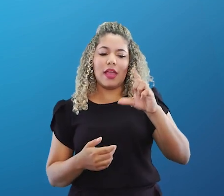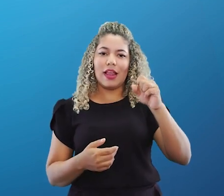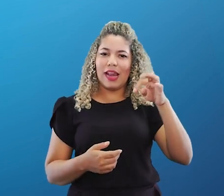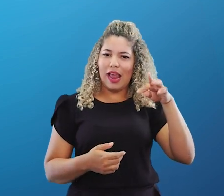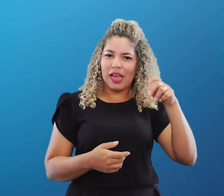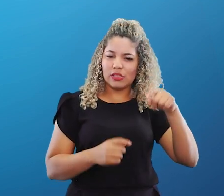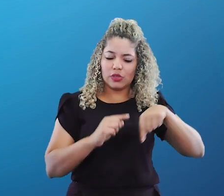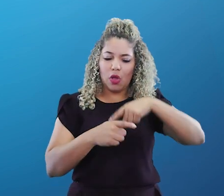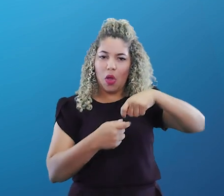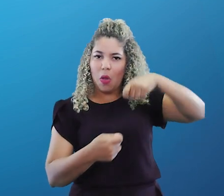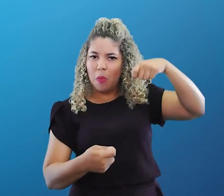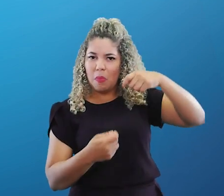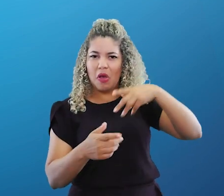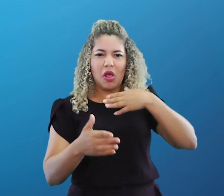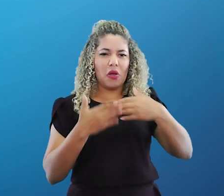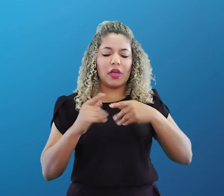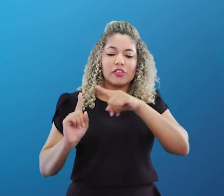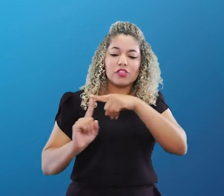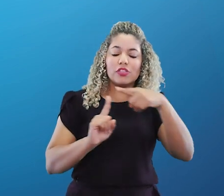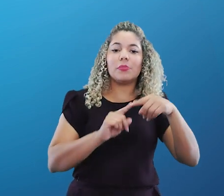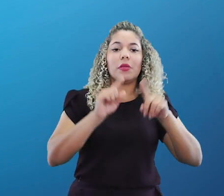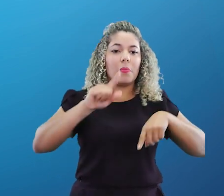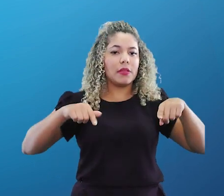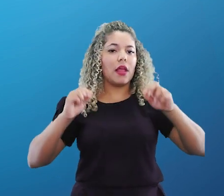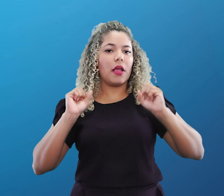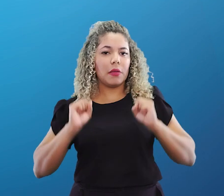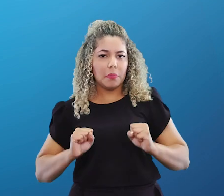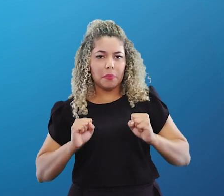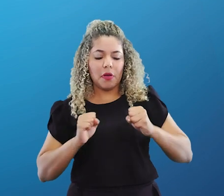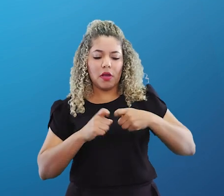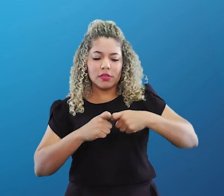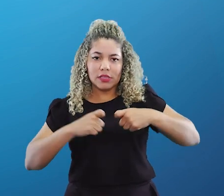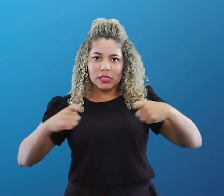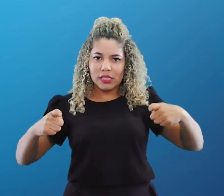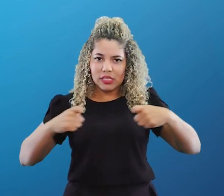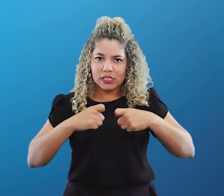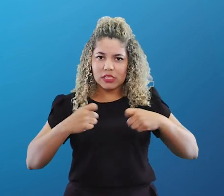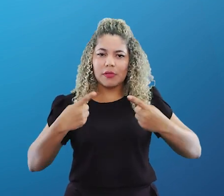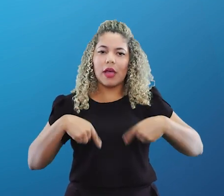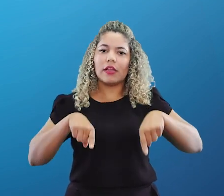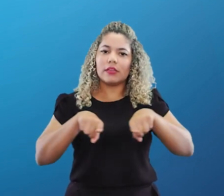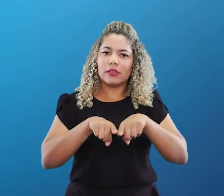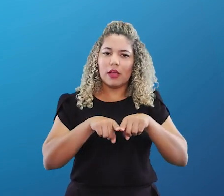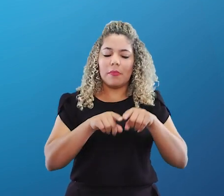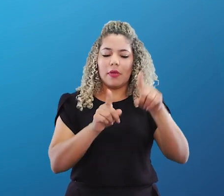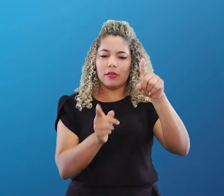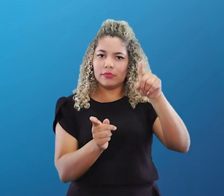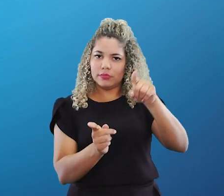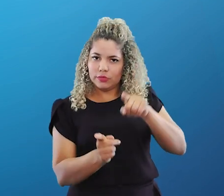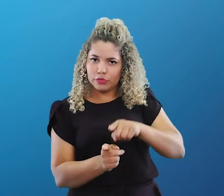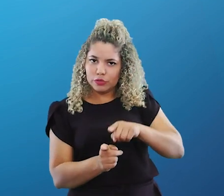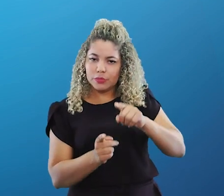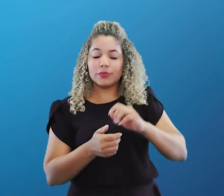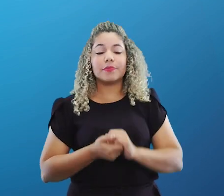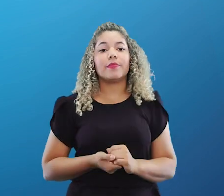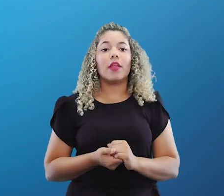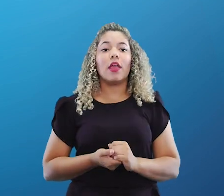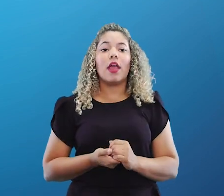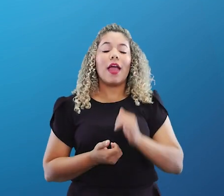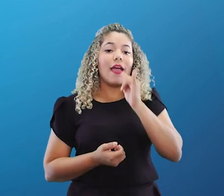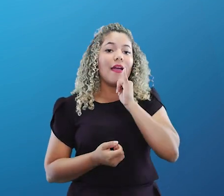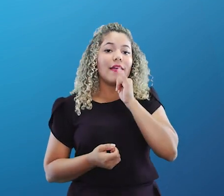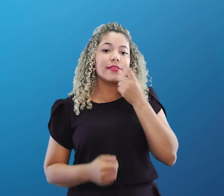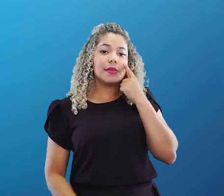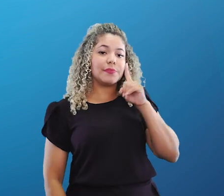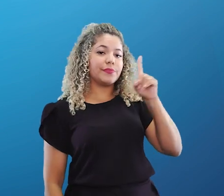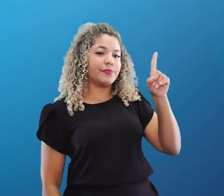ou mola, ou algum tipo de material que consiga esticar e também se comprimir. Aqui na imagem nós temos